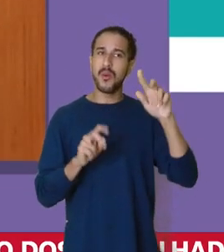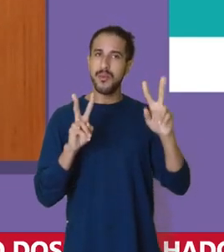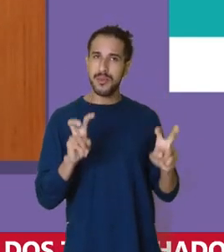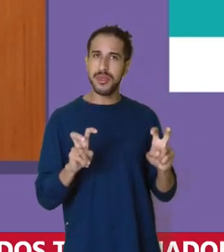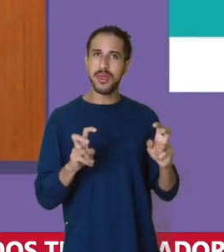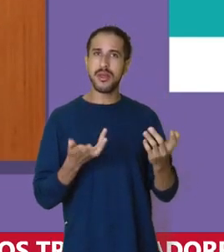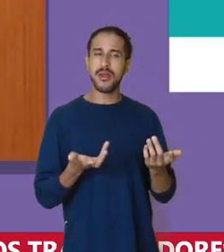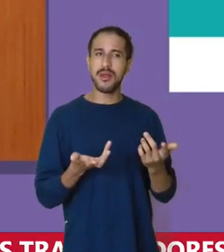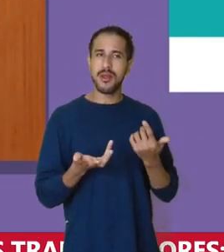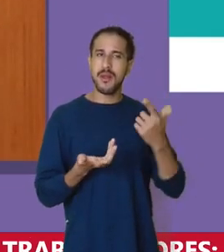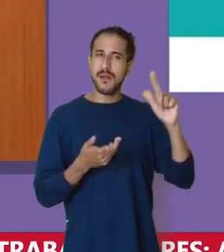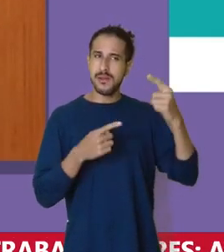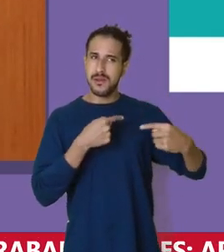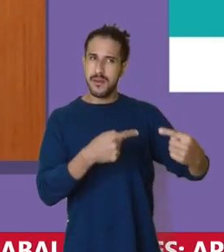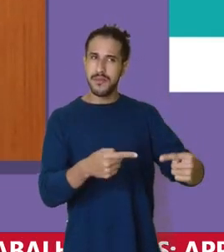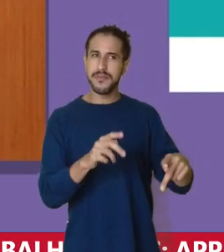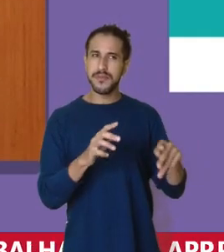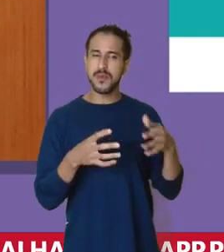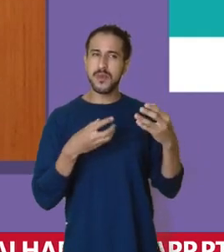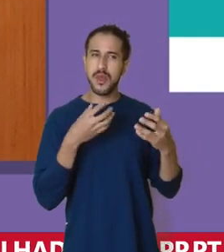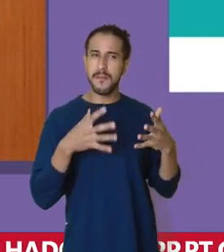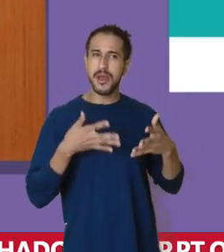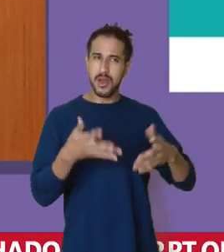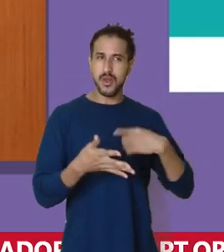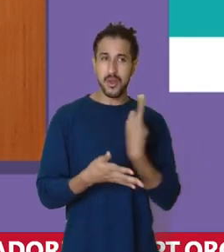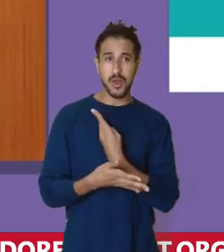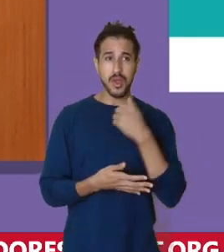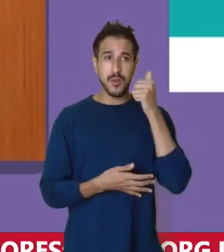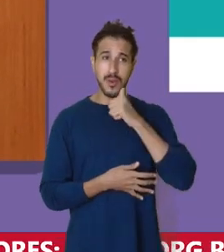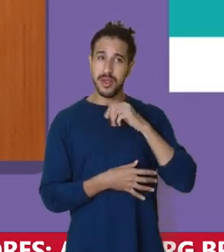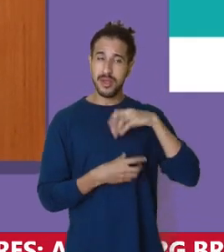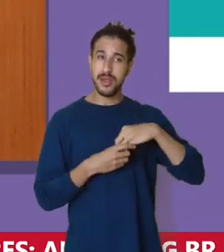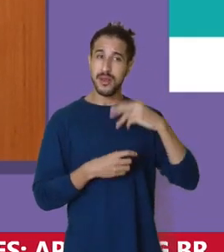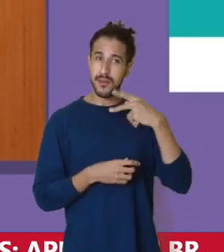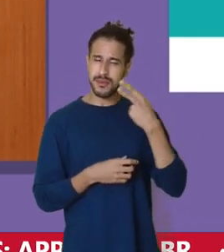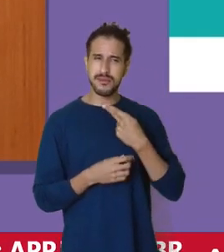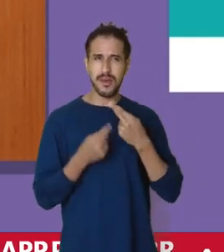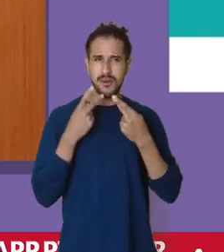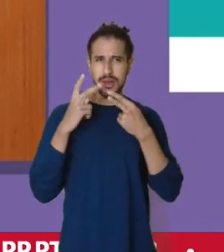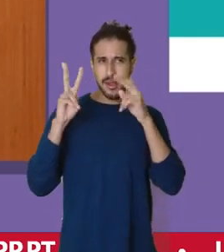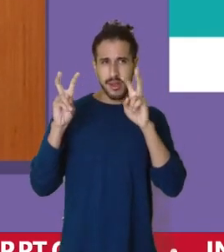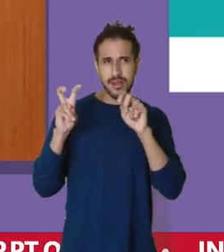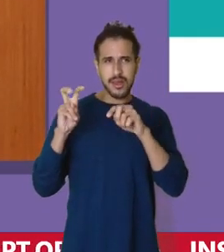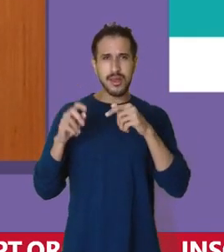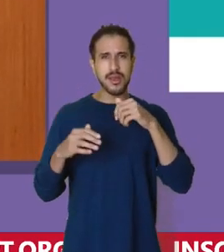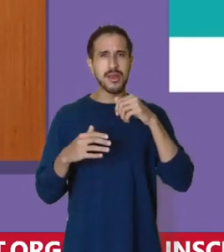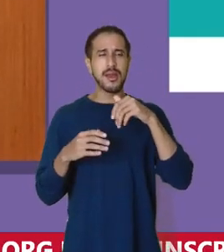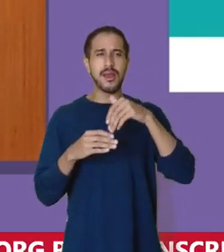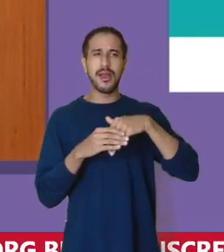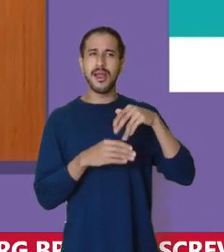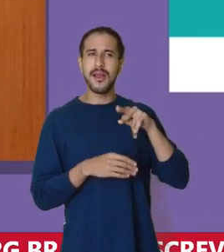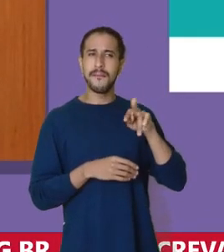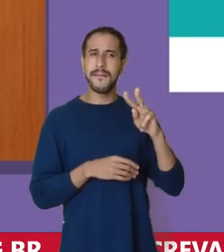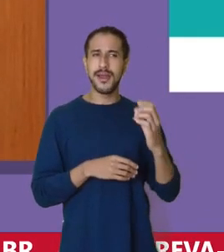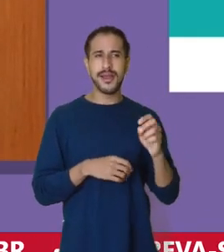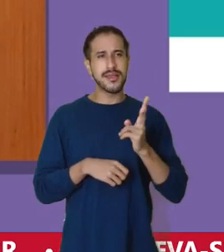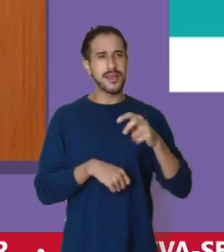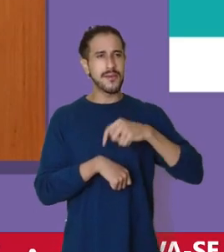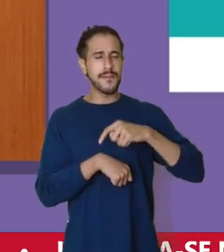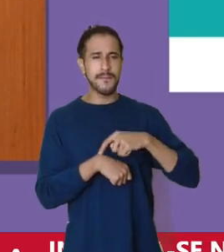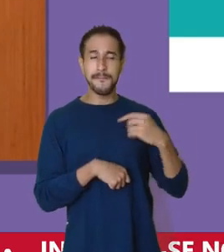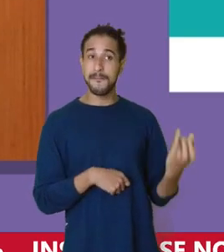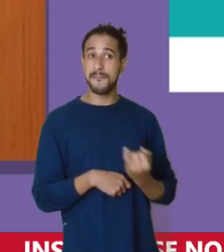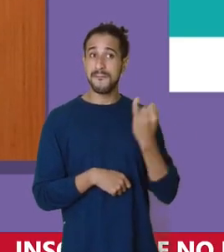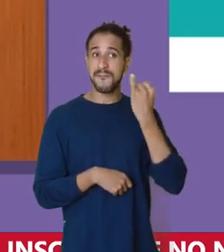por esse outro debate da participação nossa, das mulheres na política. E aí, falando um pouco sobre campanha é sempre um momento muito